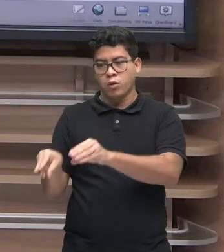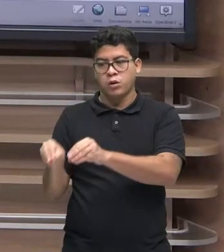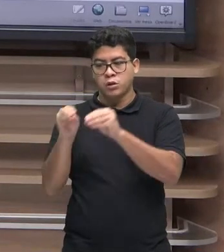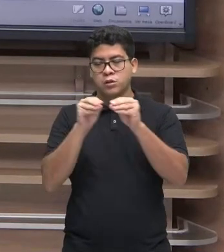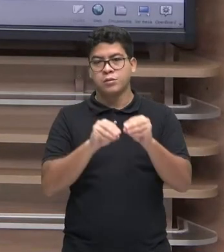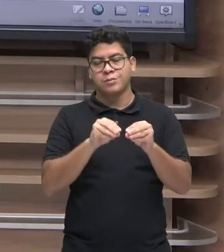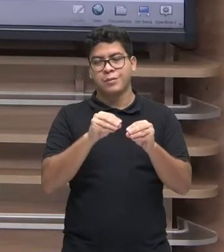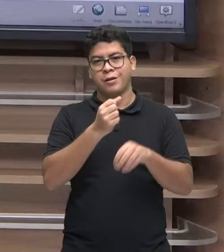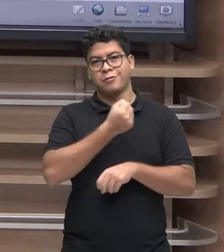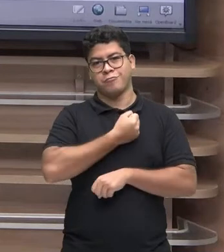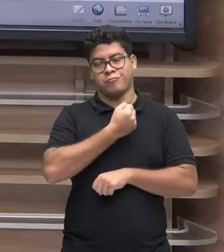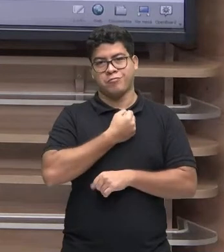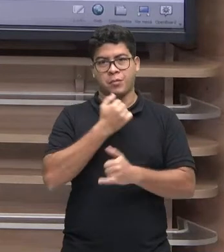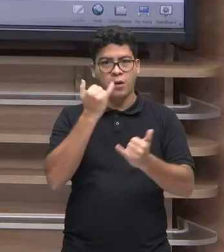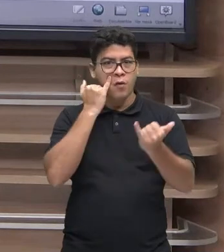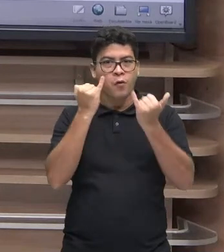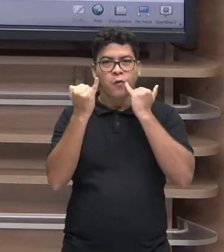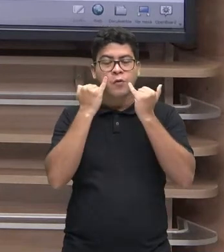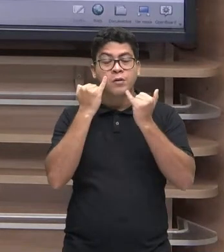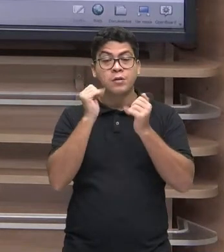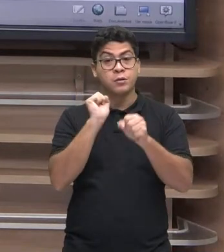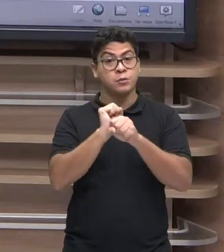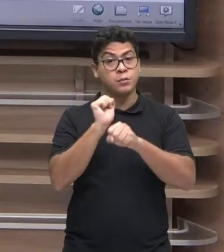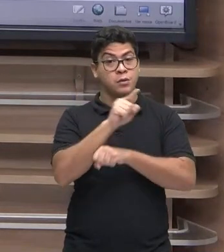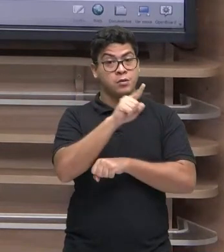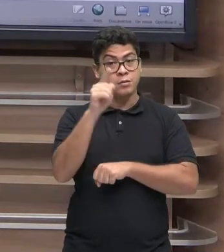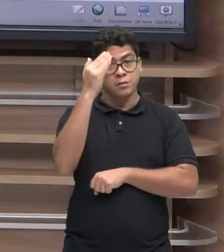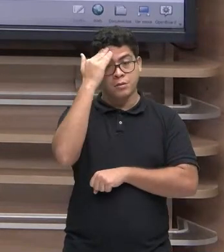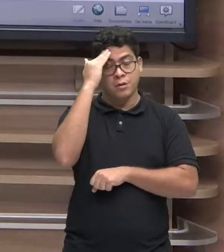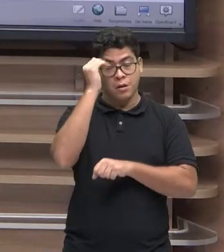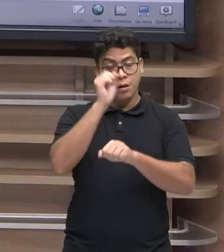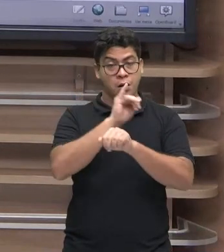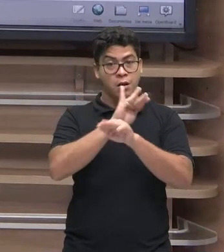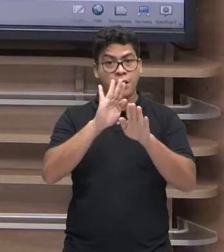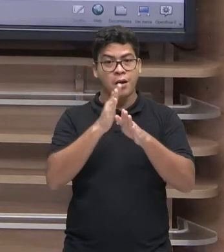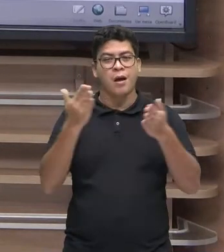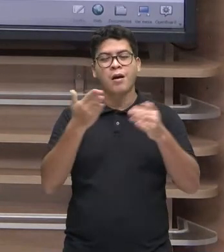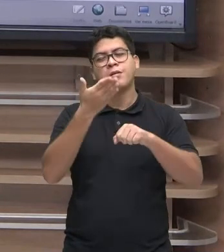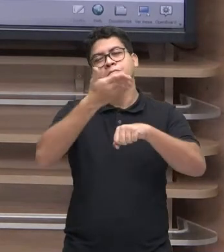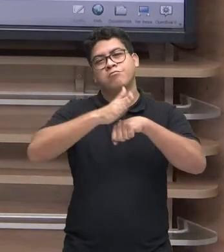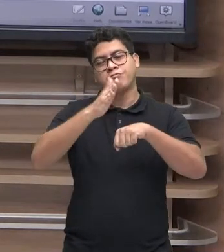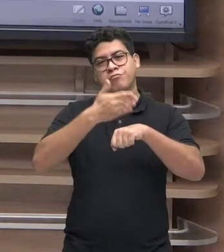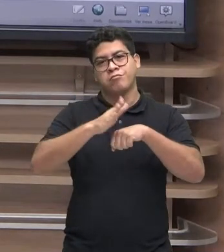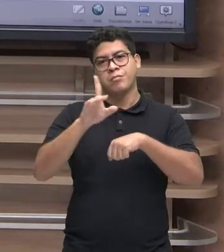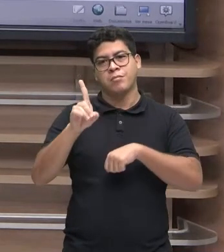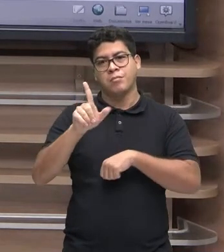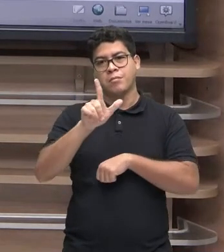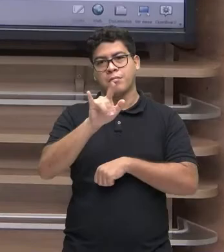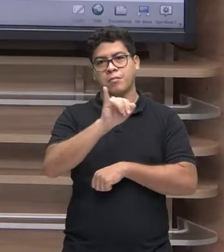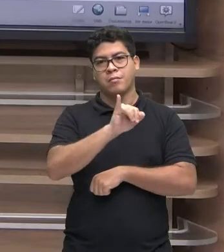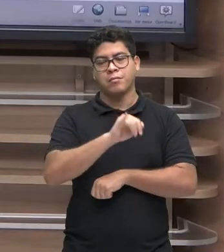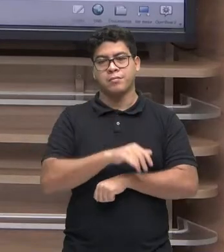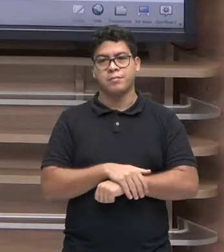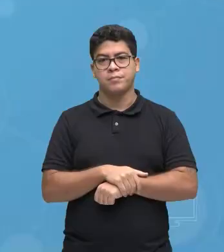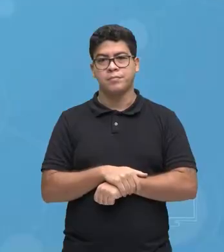questão, correto? Bom, espero que vocês tenham entendido. Agora, para a gente exercitar, vamos para a dinâmica local